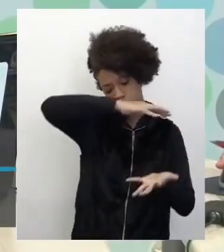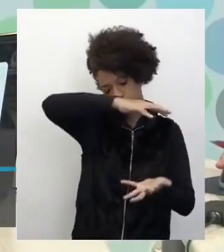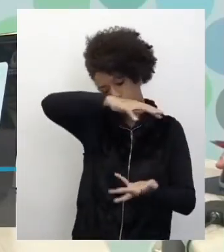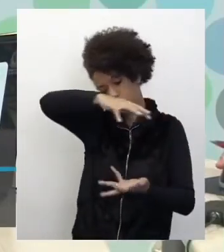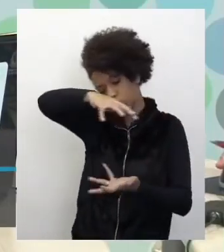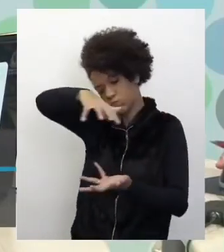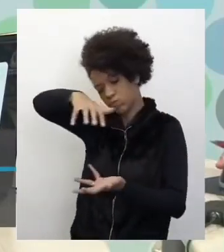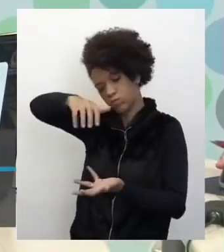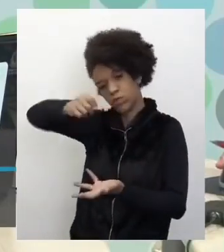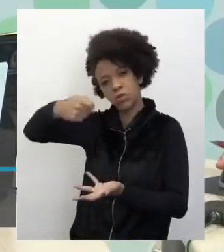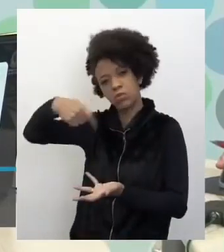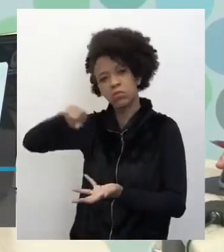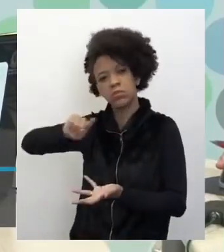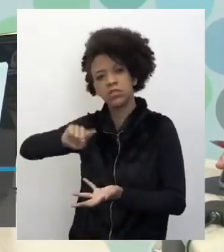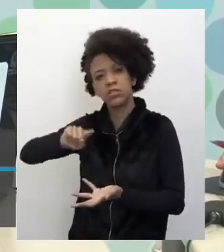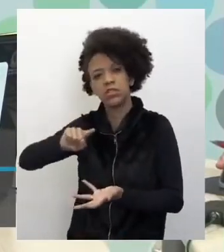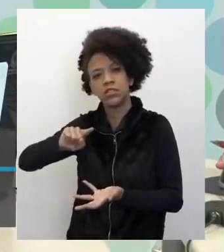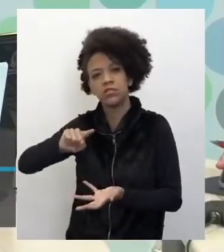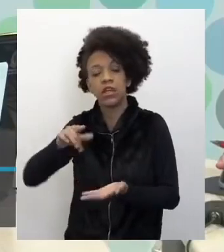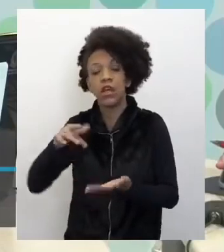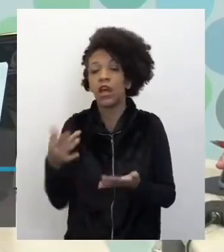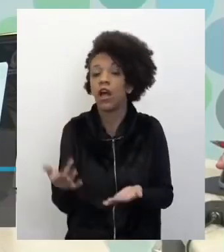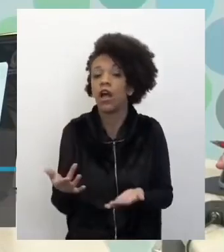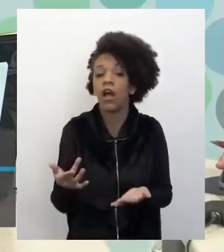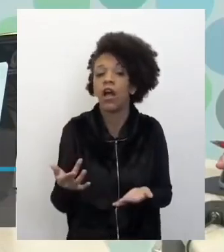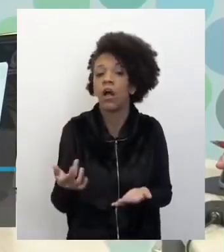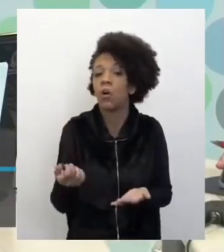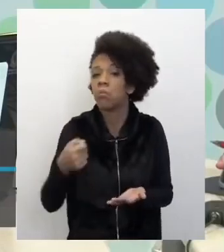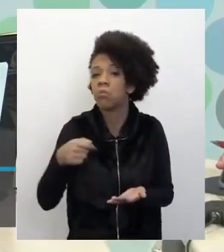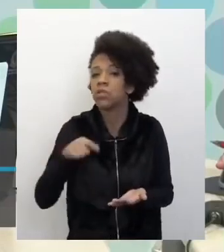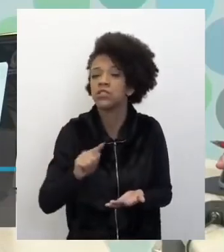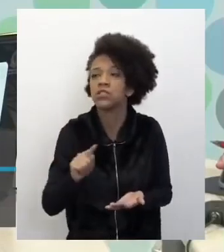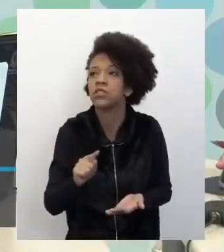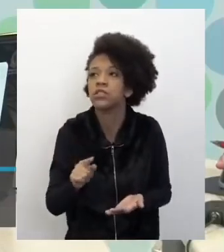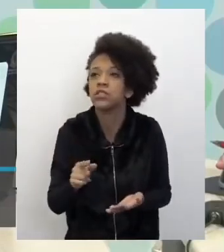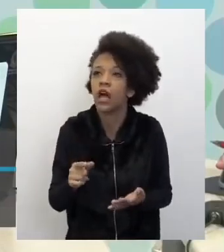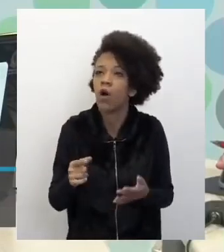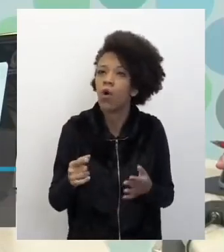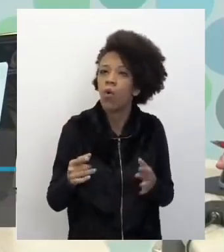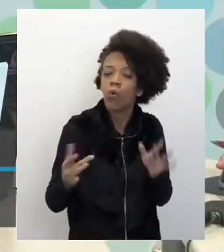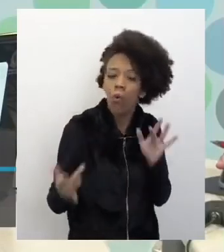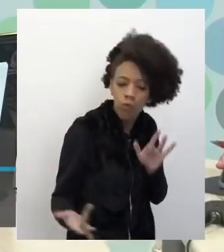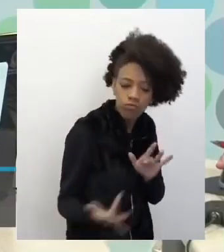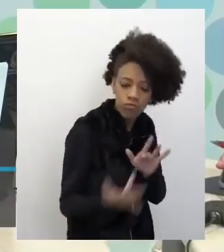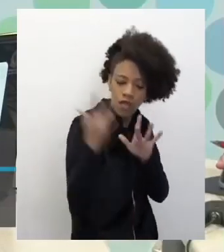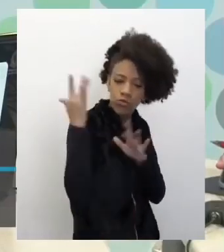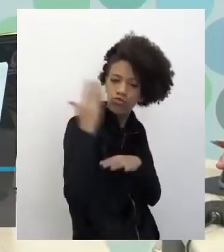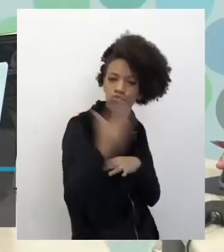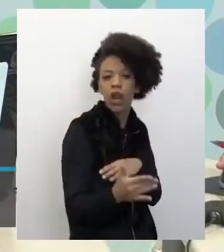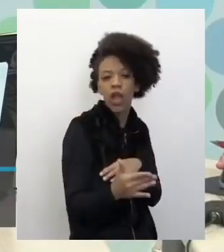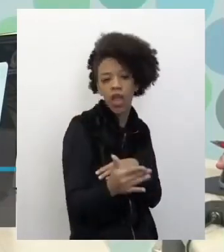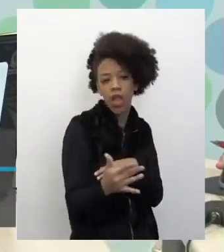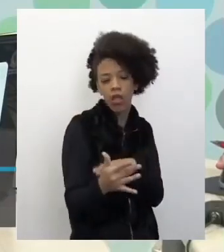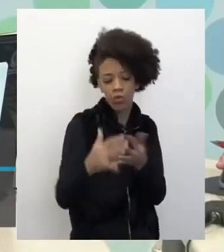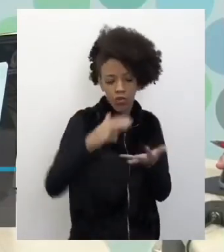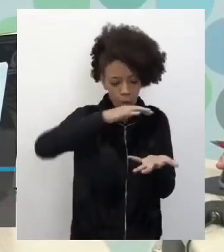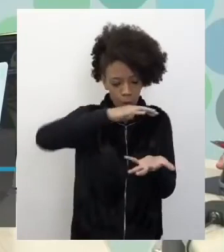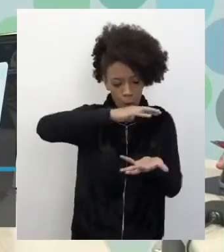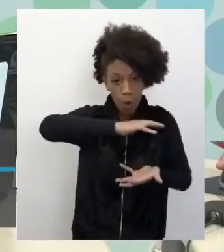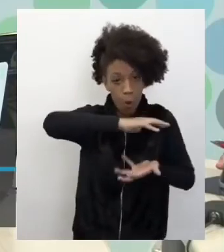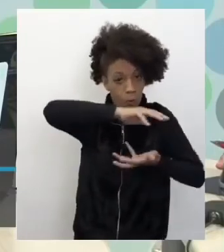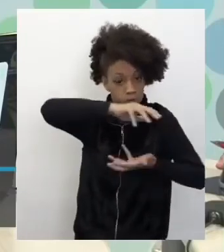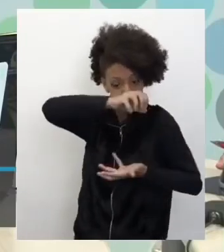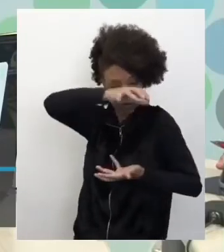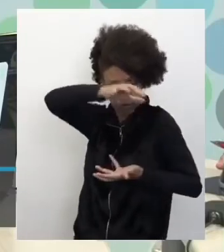é um conjunto de atividades que não precisa ter ligação direta, né? com o meio. Então, ele fala justamente